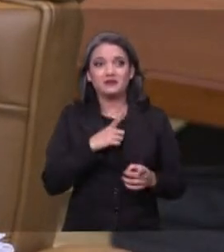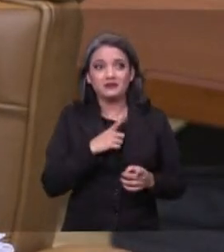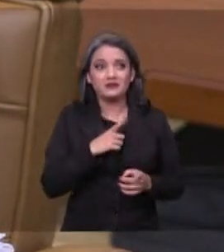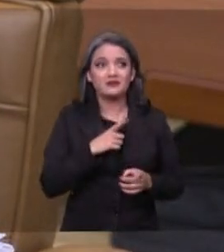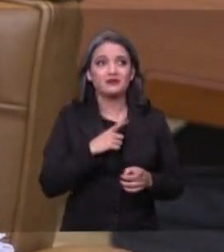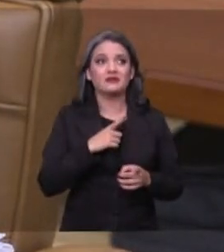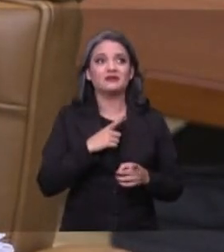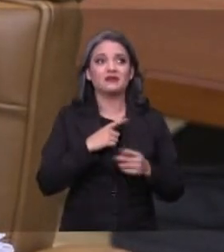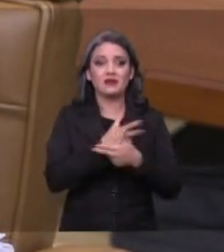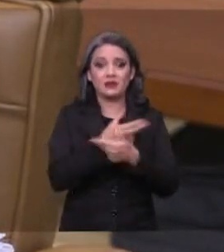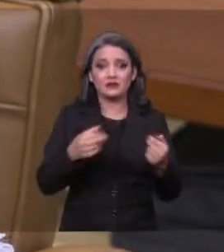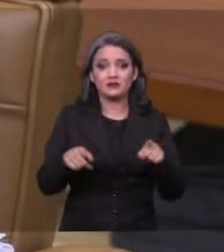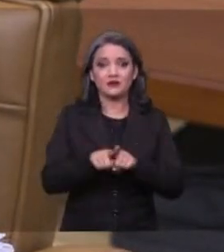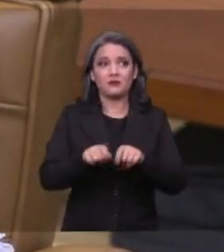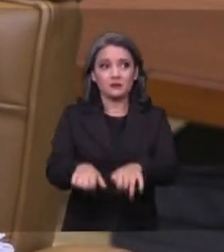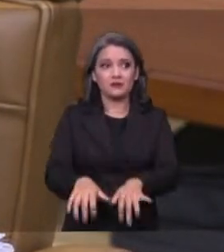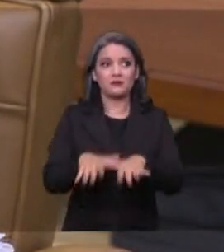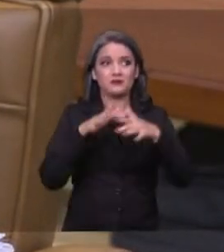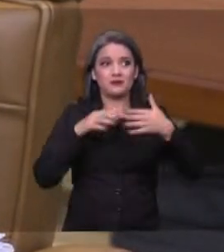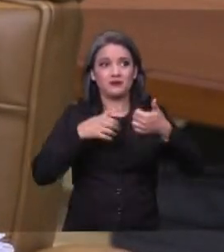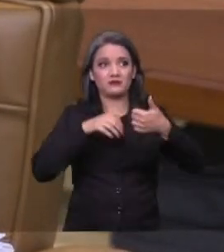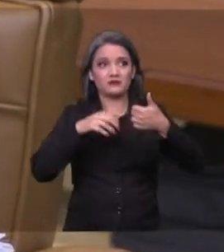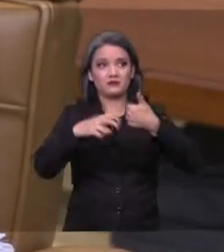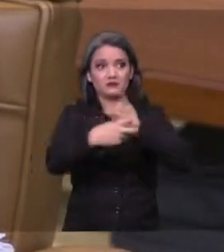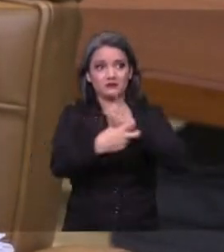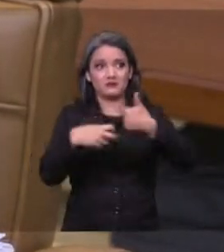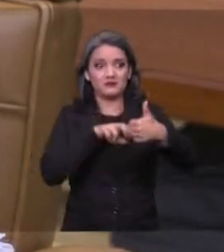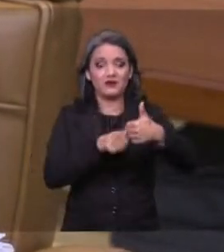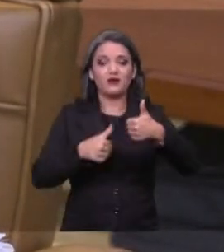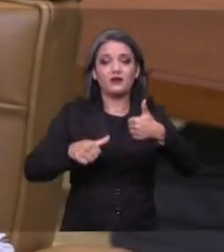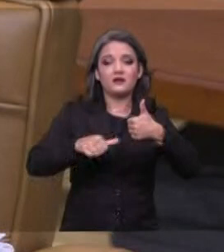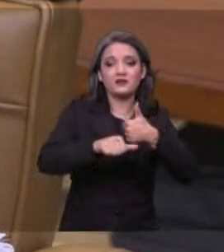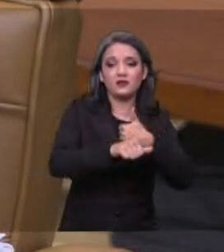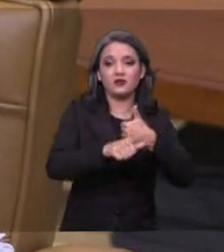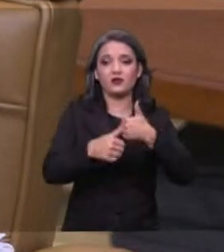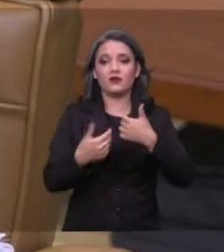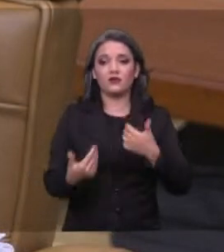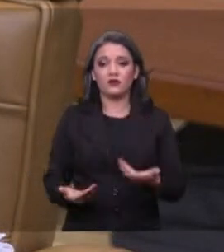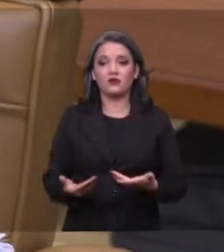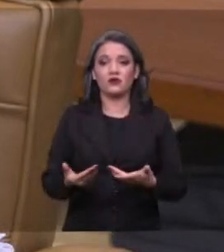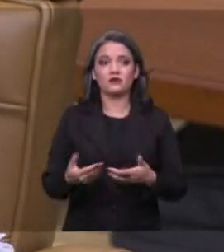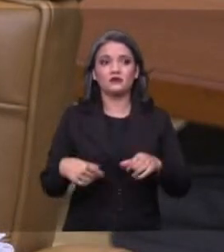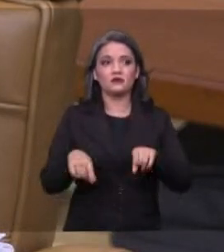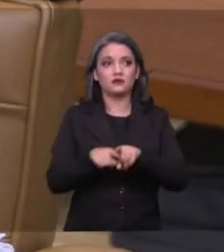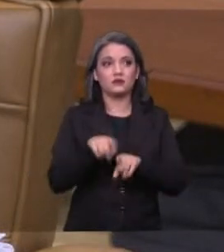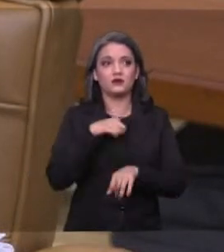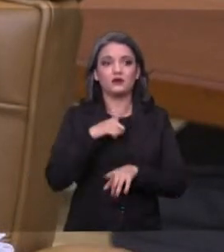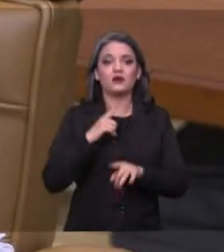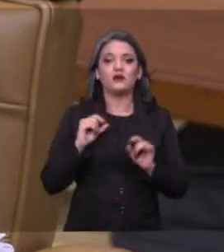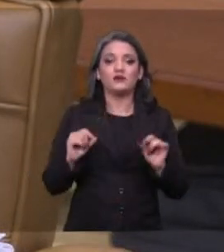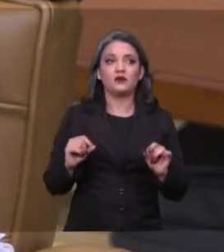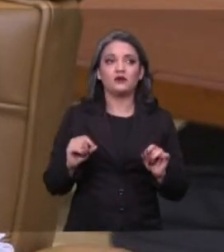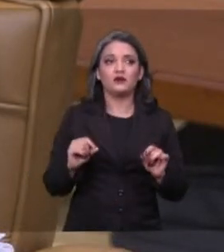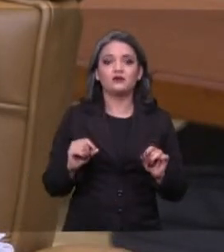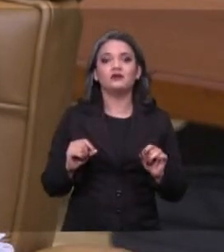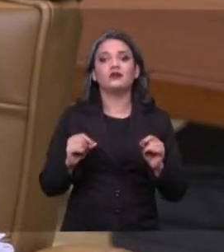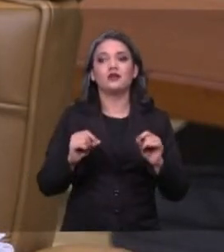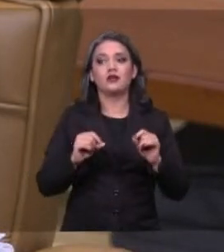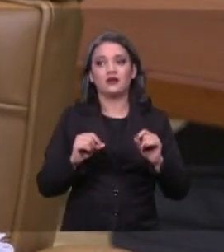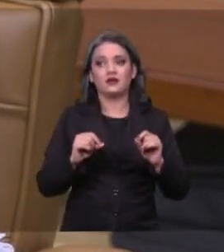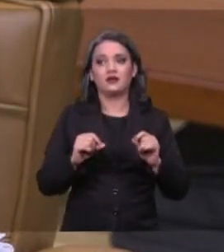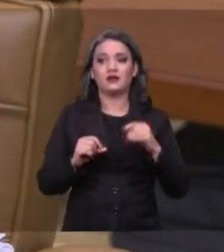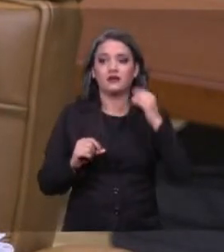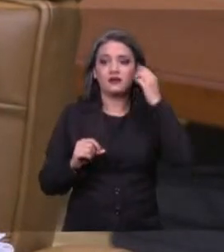pelo plenário do Tribunal do Júri. Então, também excluo aqui os do Tribunal do